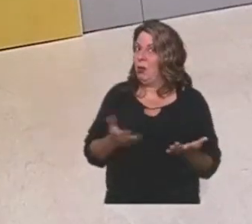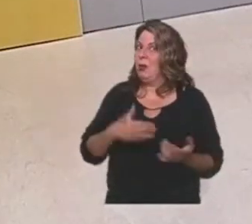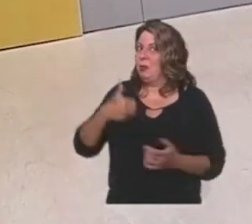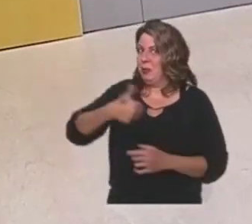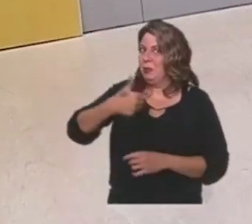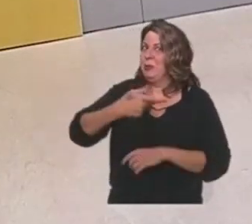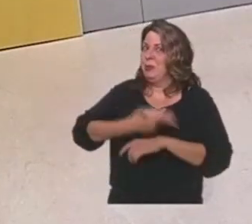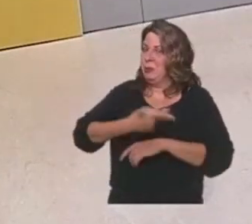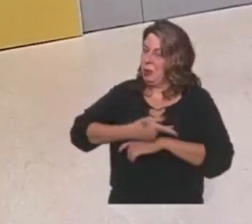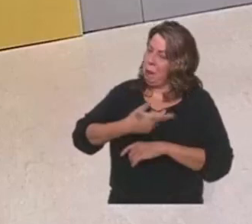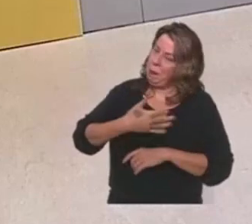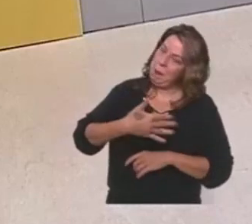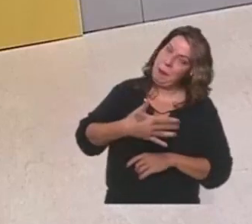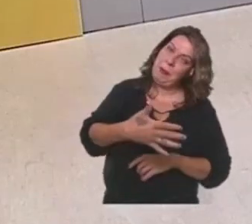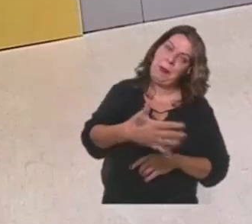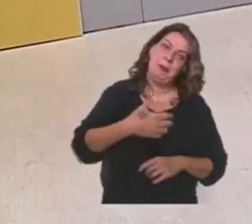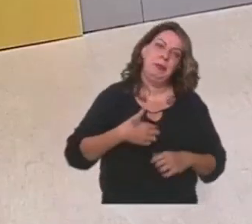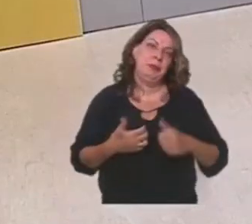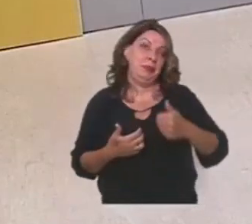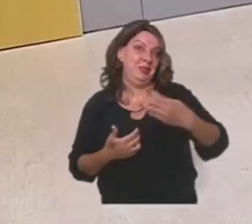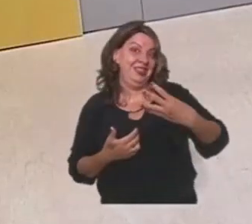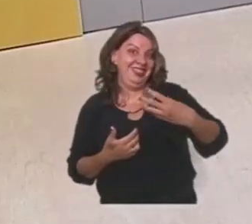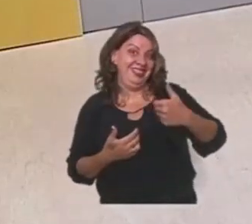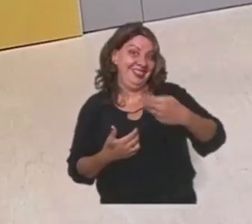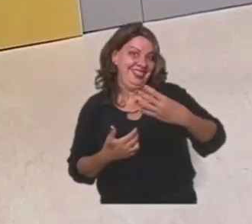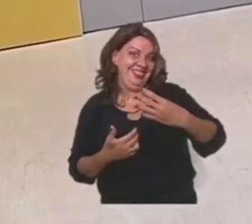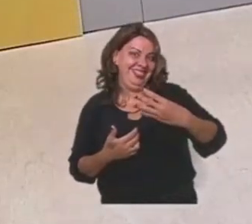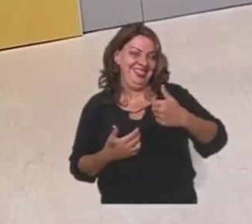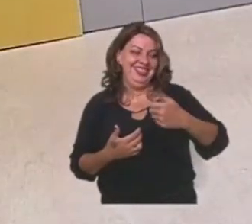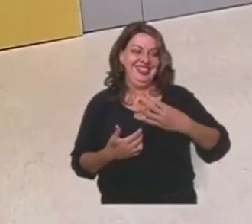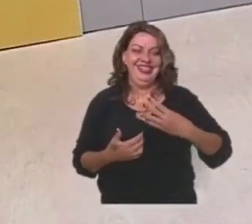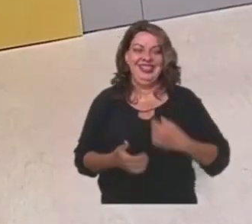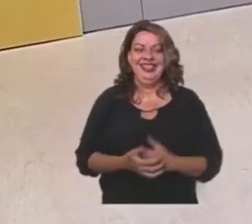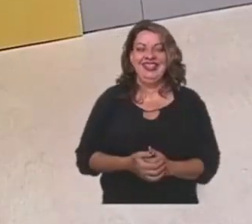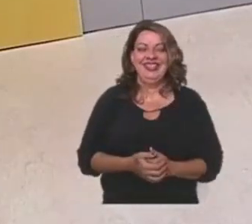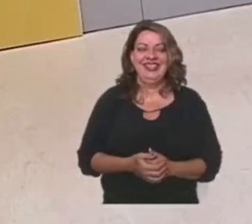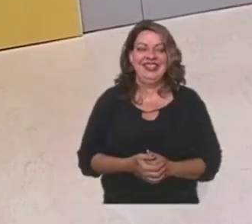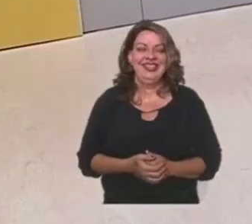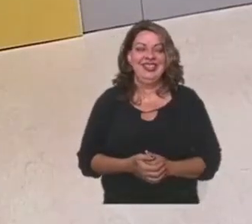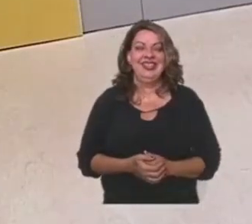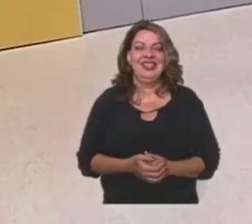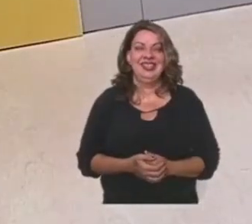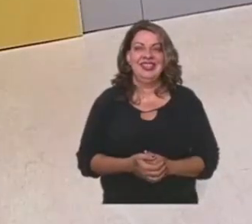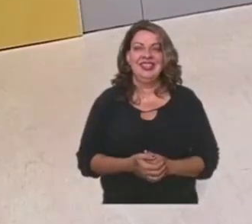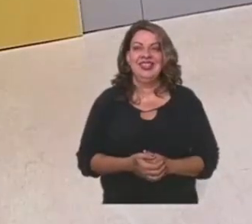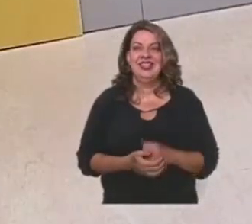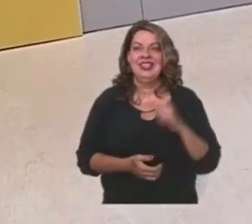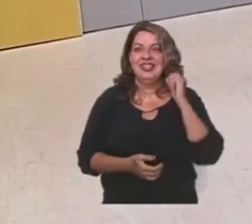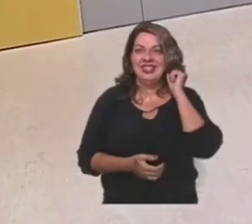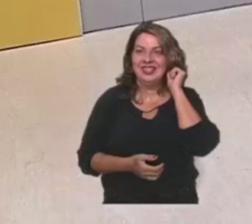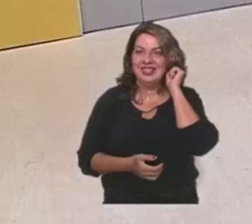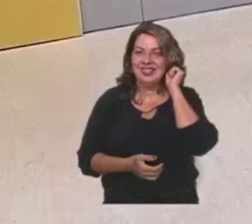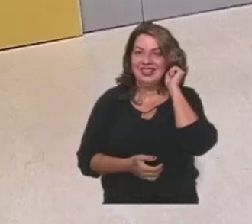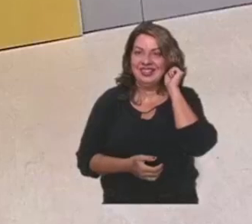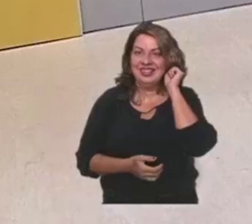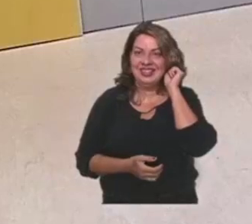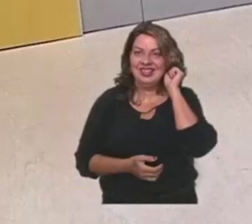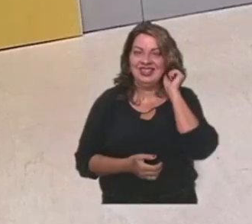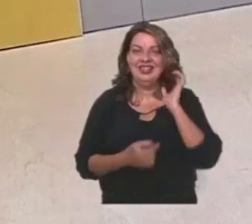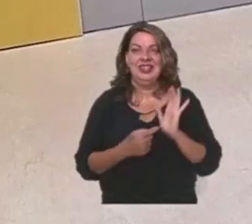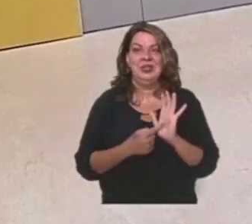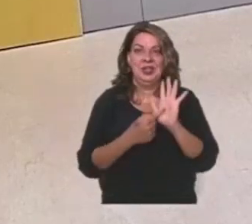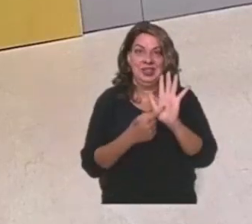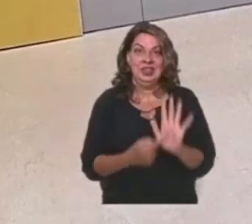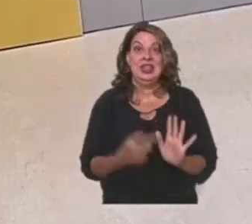andamento. 14, 14 subiu, saiu, tá valendo, 14. A Valesquinha nos mostra